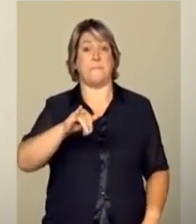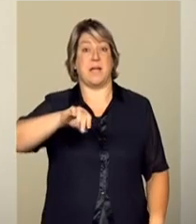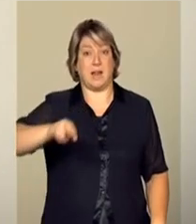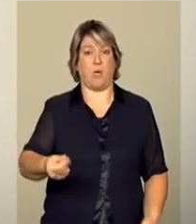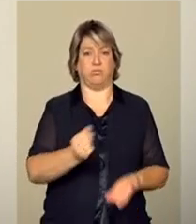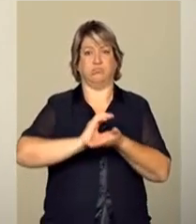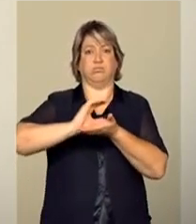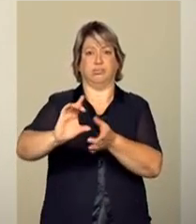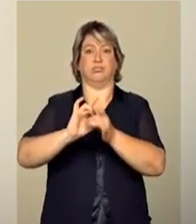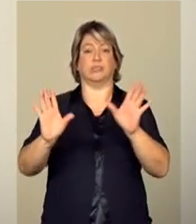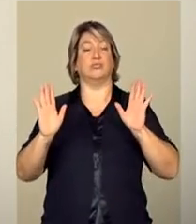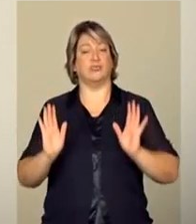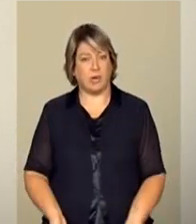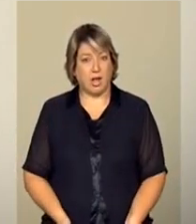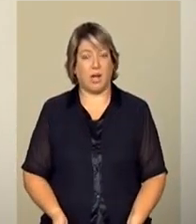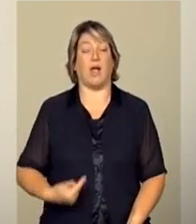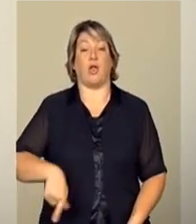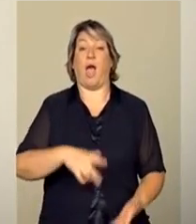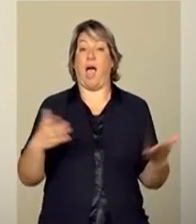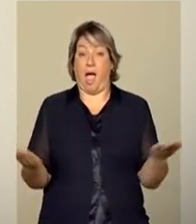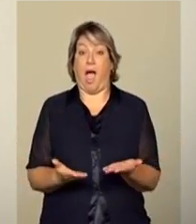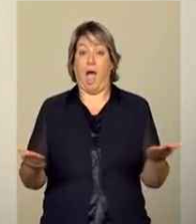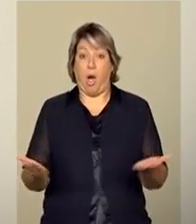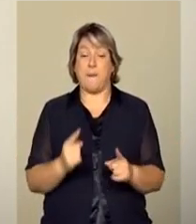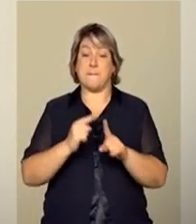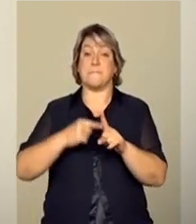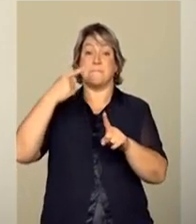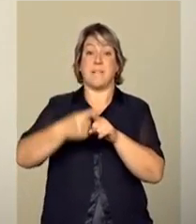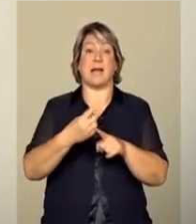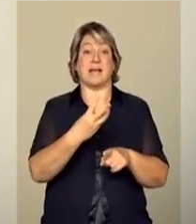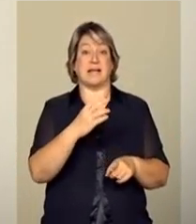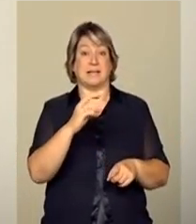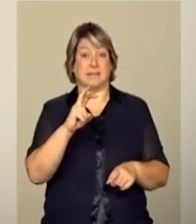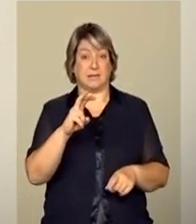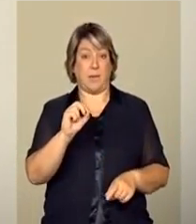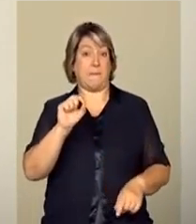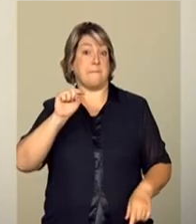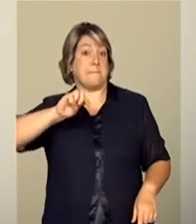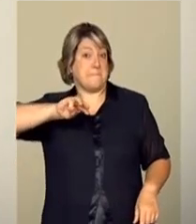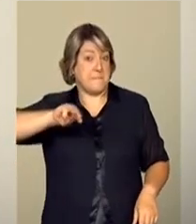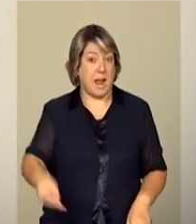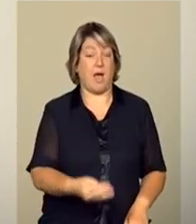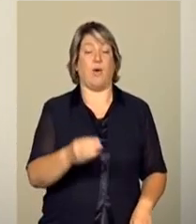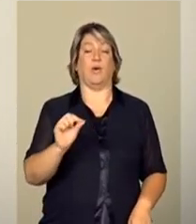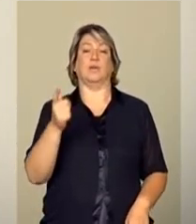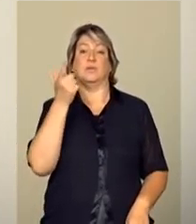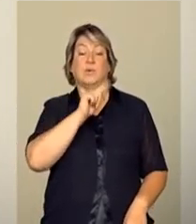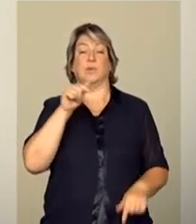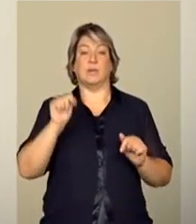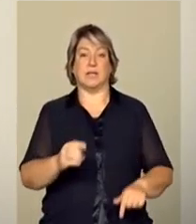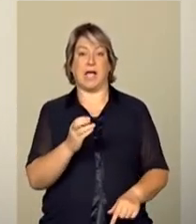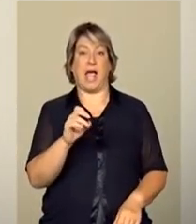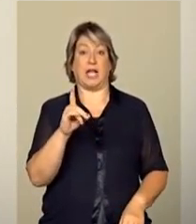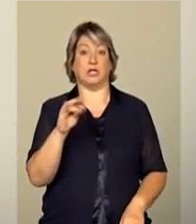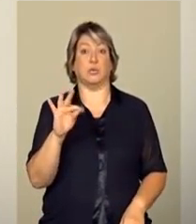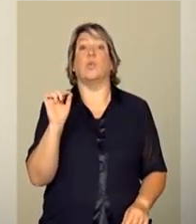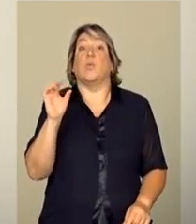Luciano e agora nós estamos liberando mais 350 milhões justamente para esse crédito